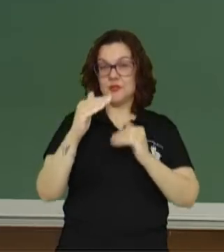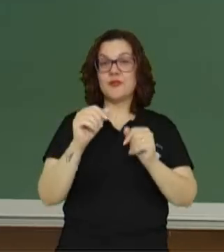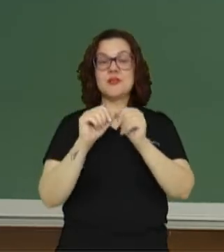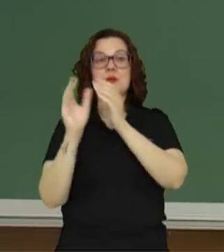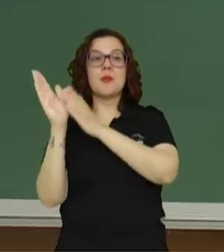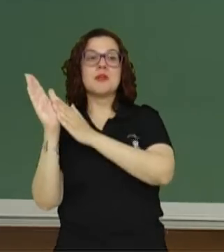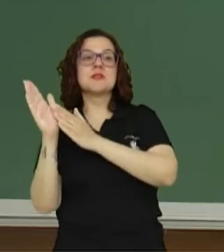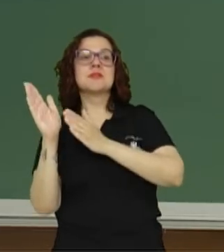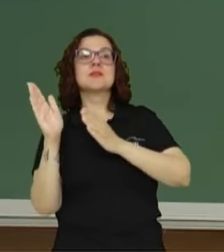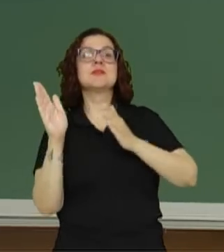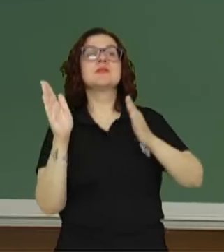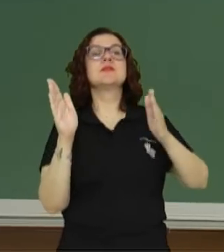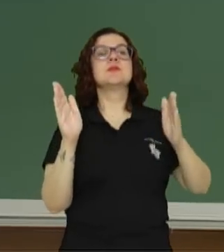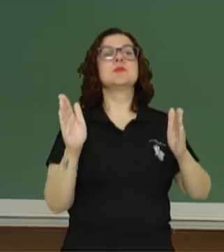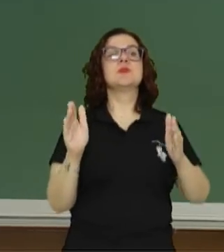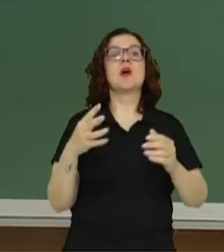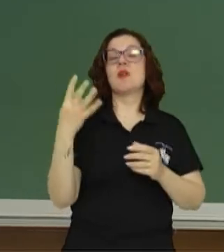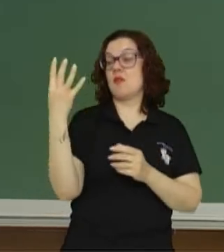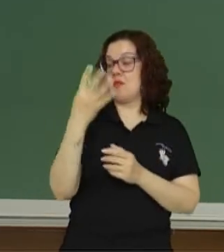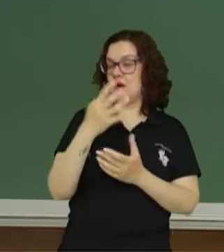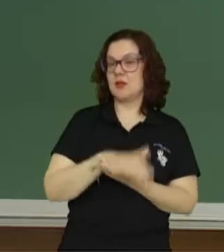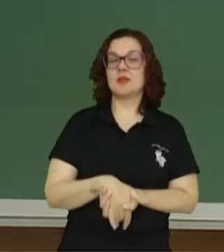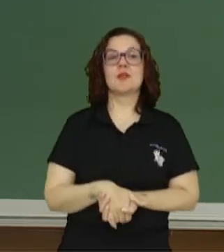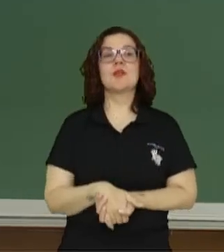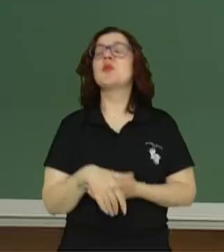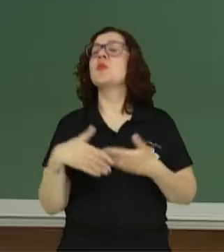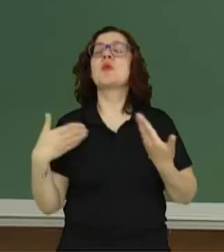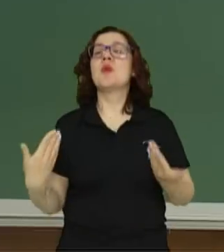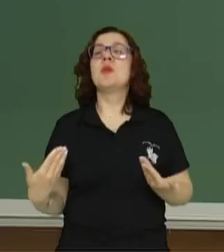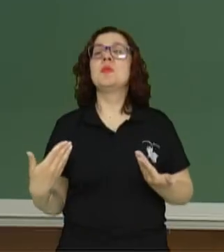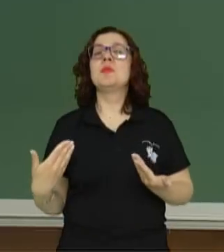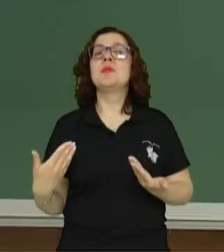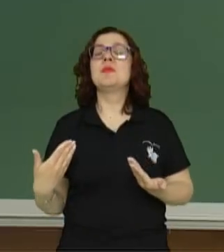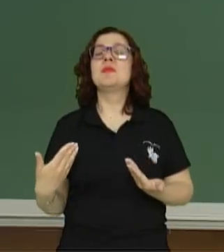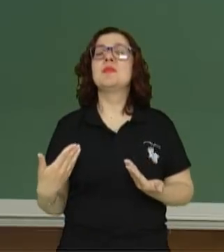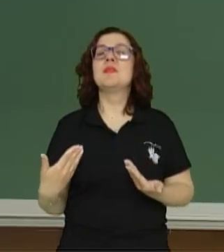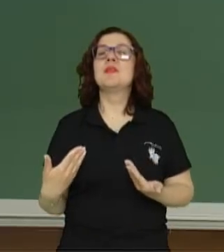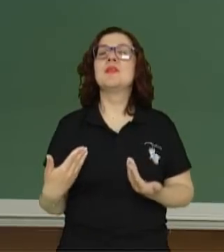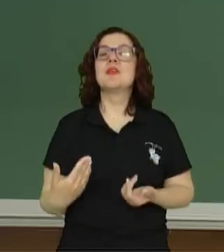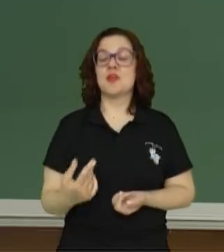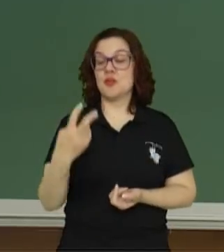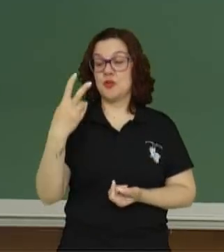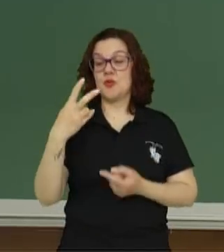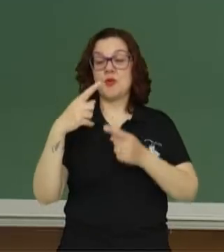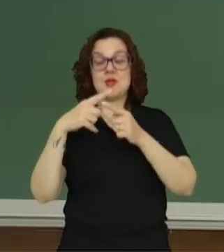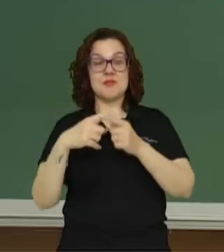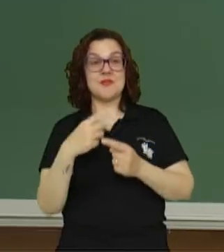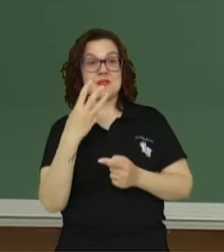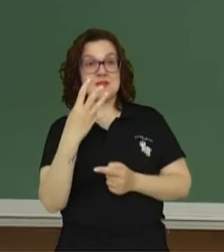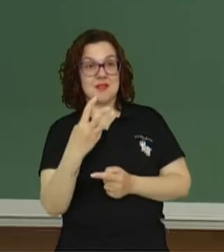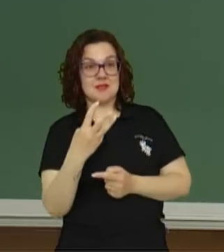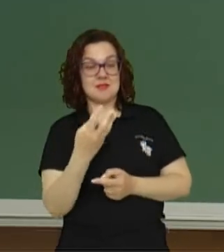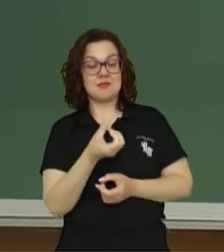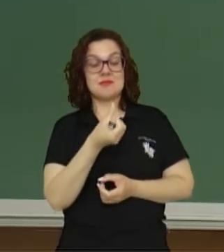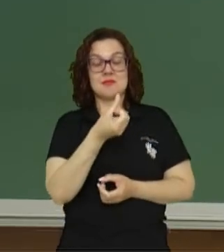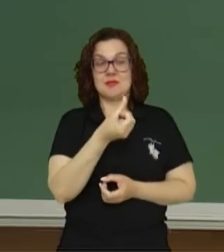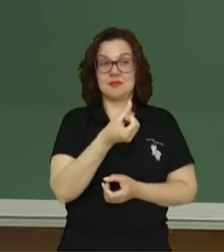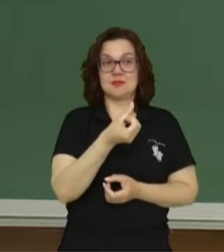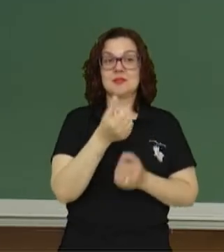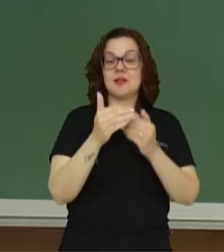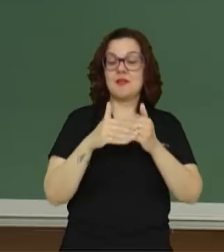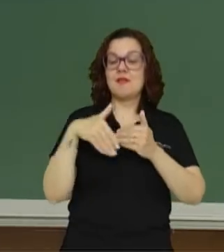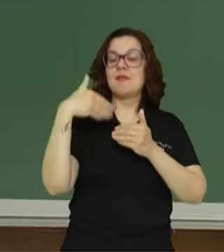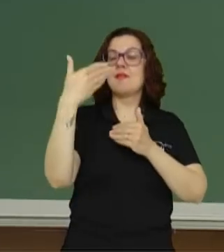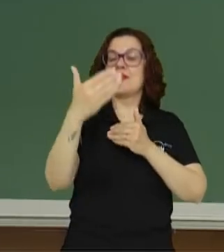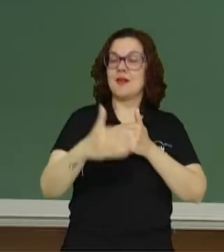se eu quisesse aqui fazer o quarto número, gente, como é que ficaria? Ficaria 2 vezes 3, 6. E